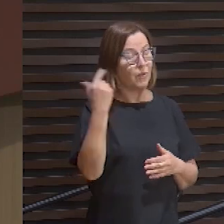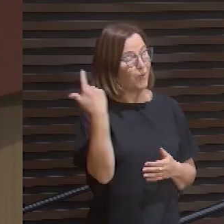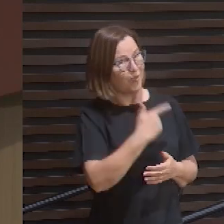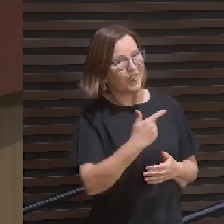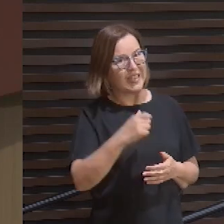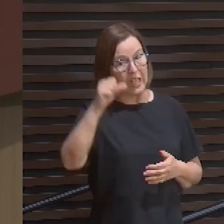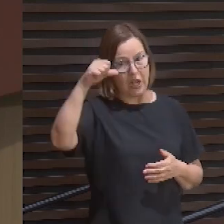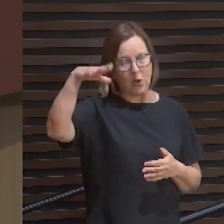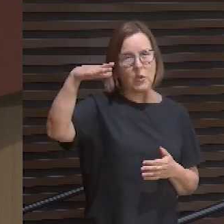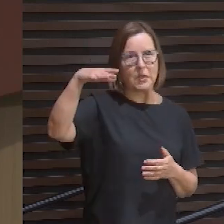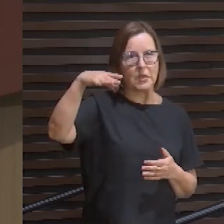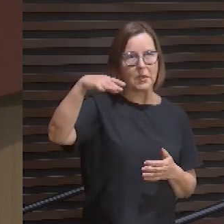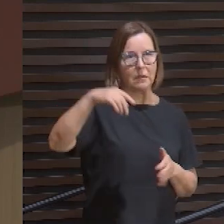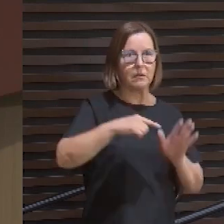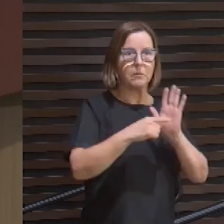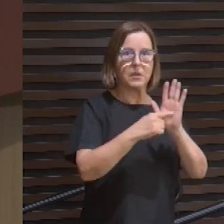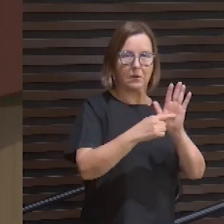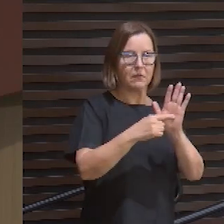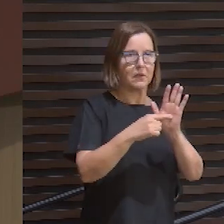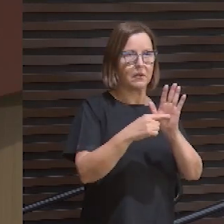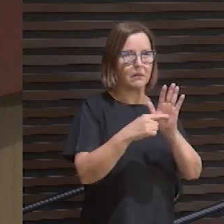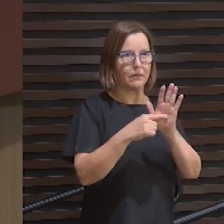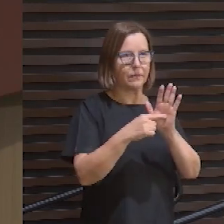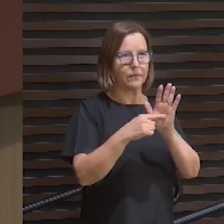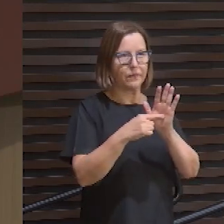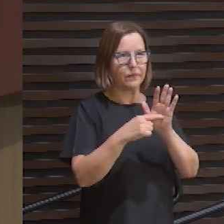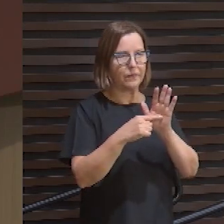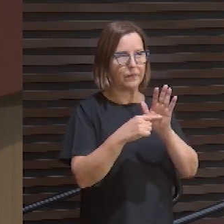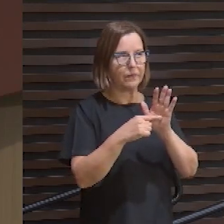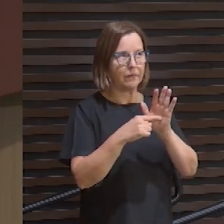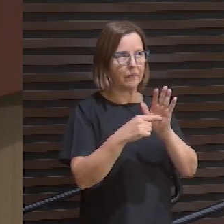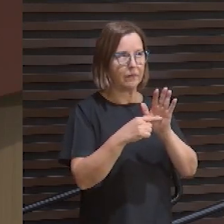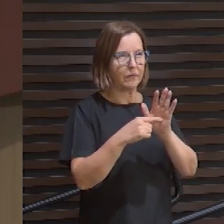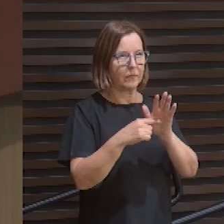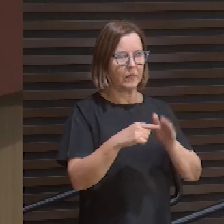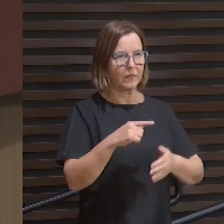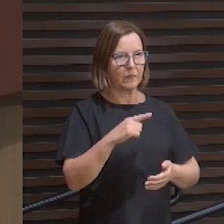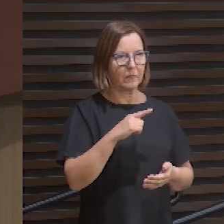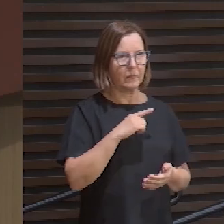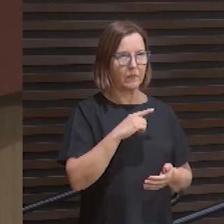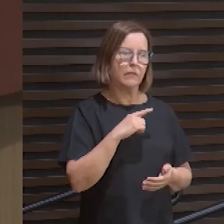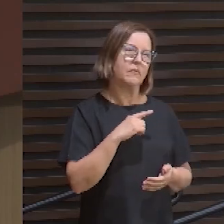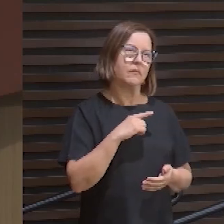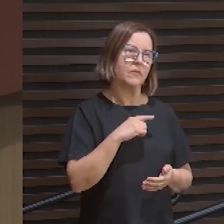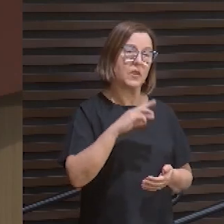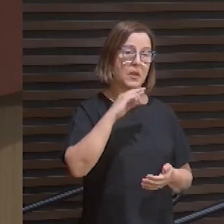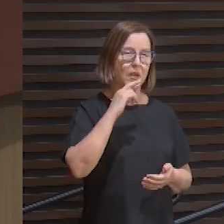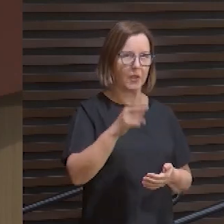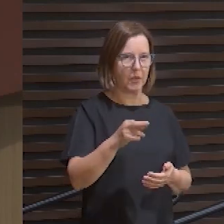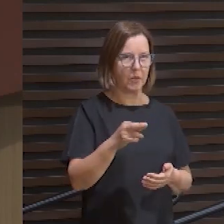se manifestavam lá. Tinham as reações que ele tinha aqui.